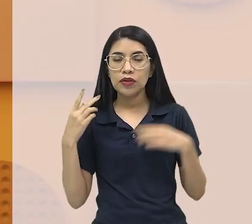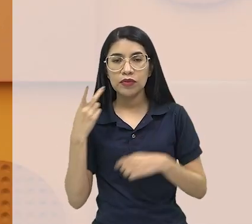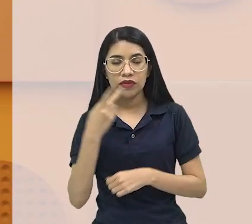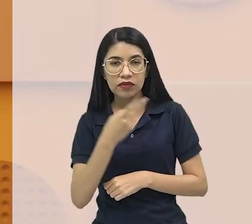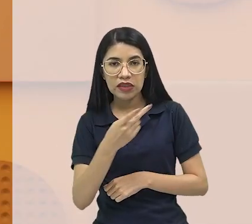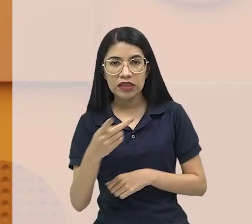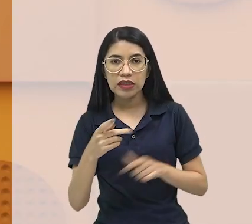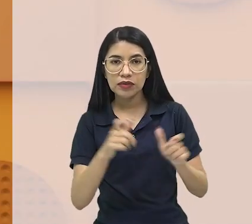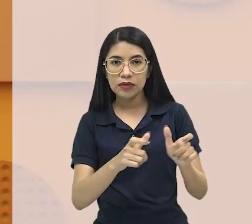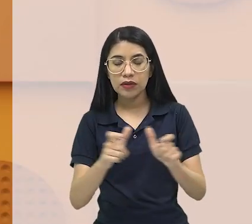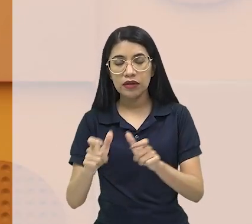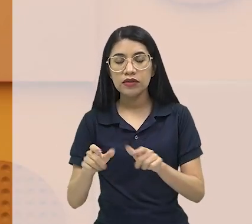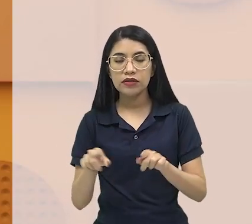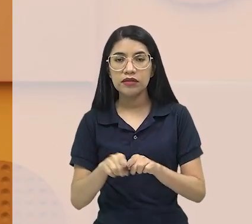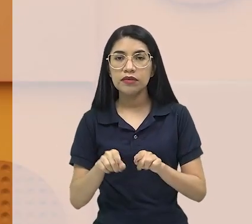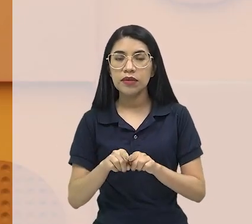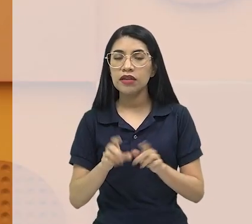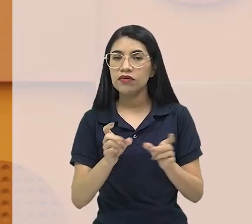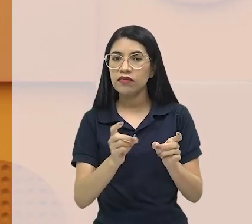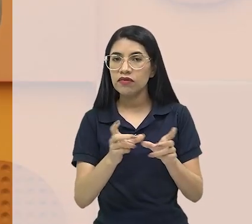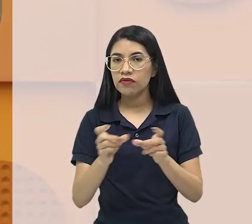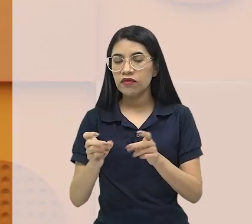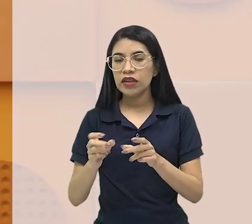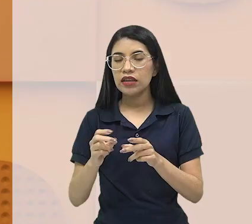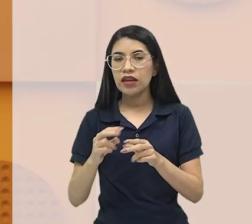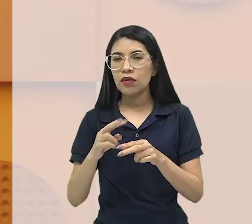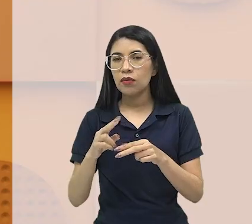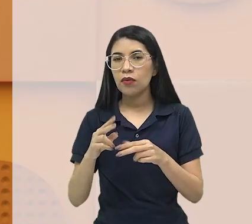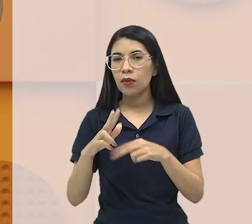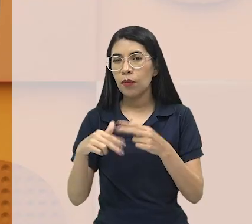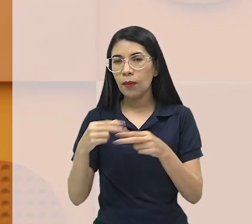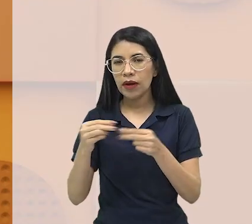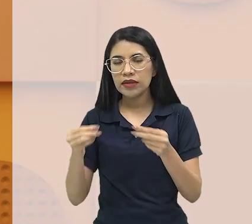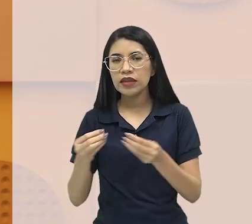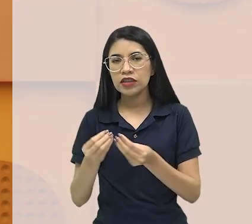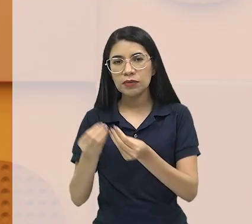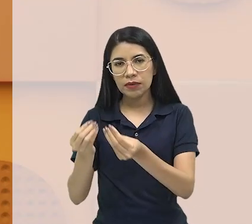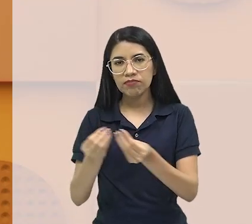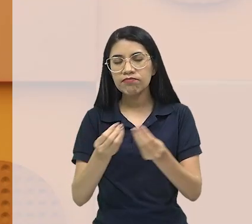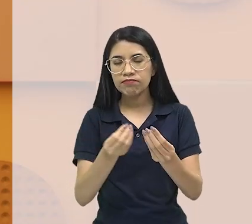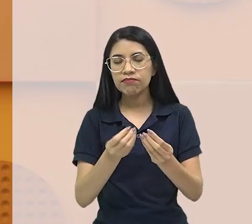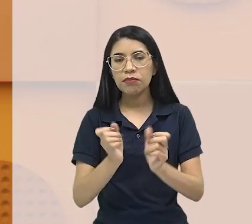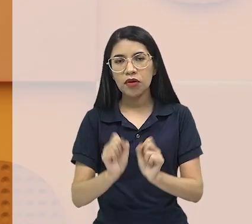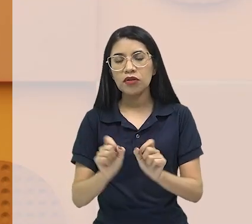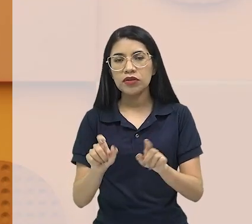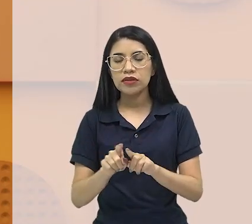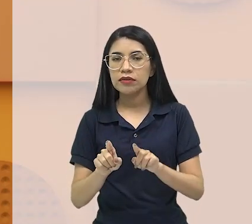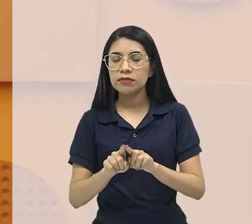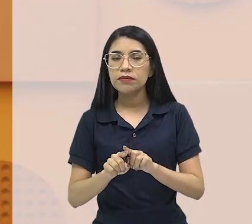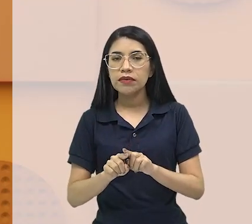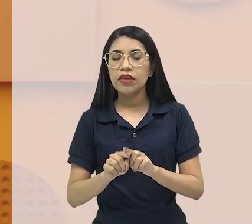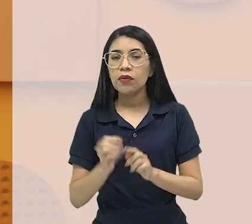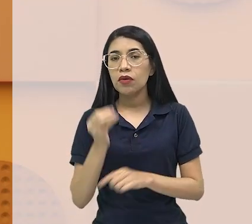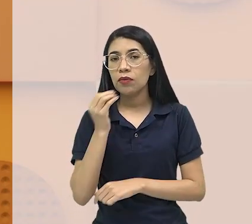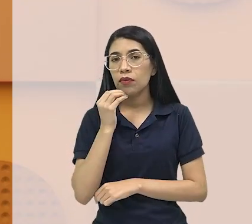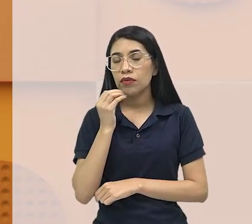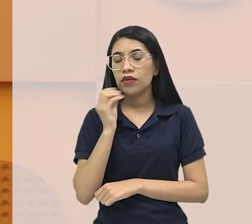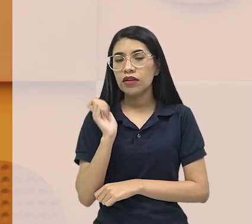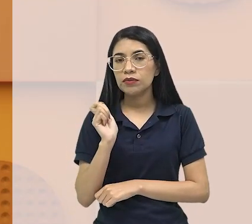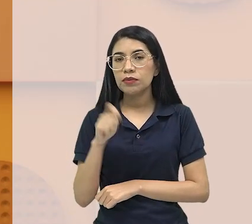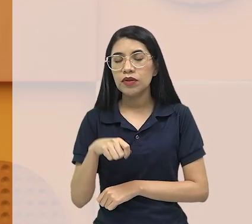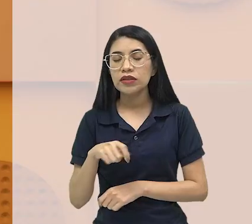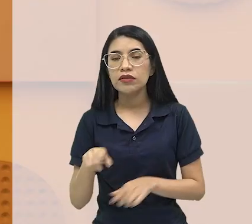para conhecer, e vender como souvenir, como lembrança. As pessoas gostam de fazer isso. Então, é uma possibilidade de